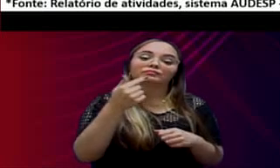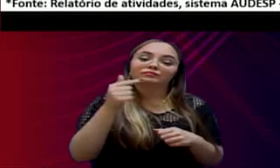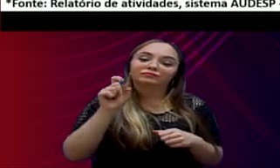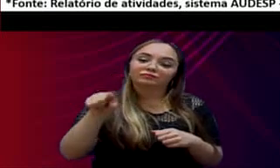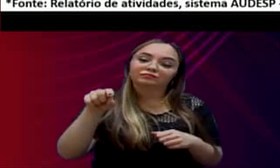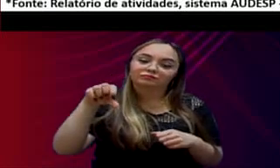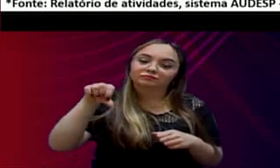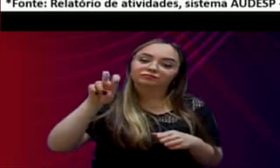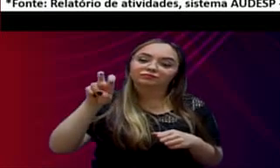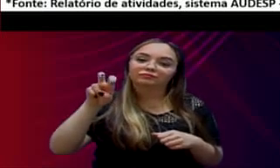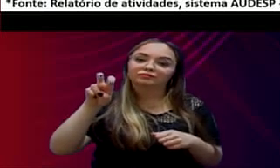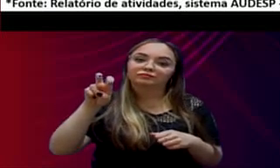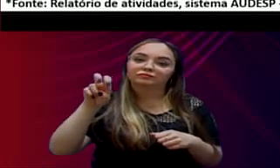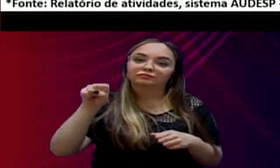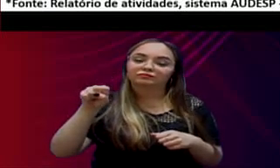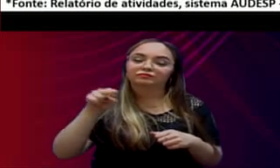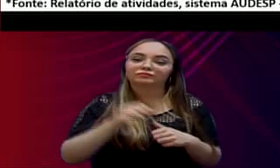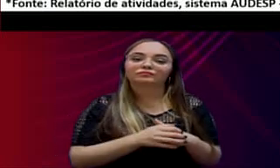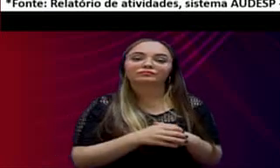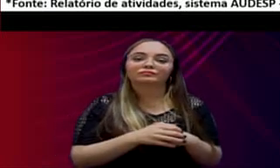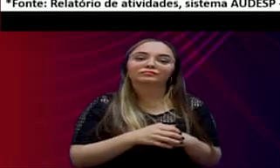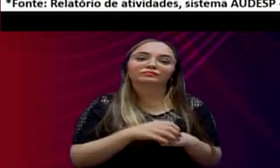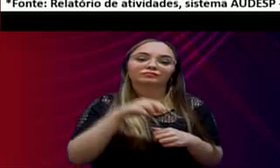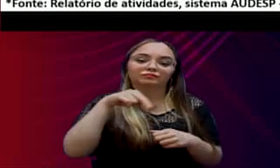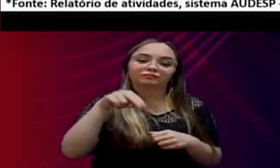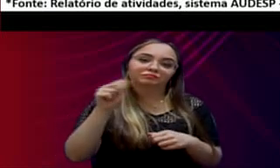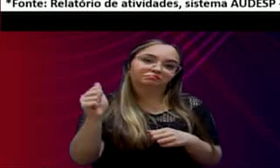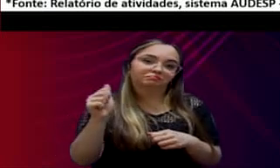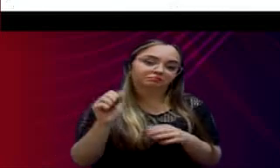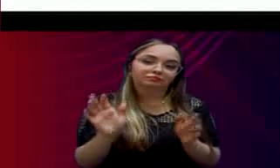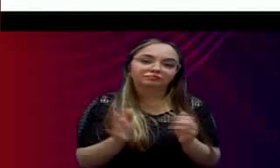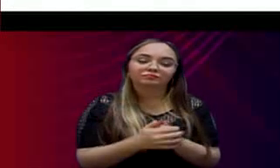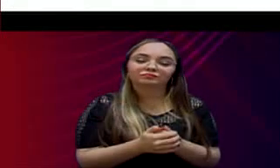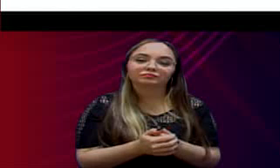27.158 polaridade na